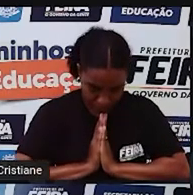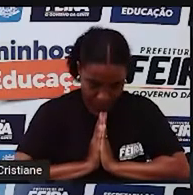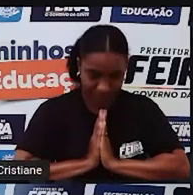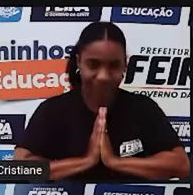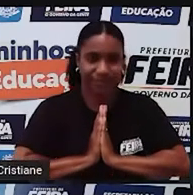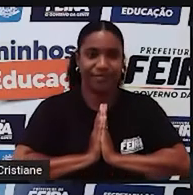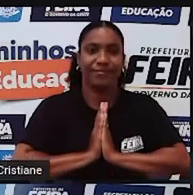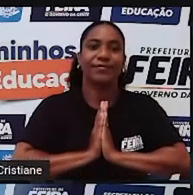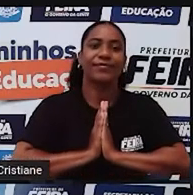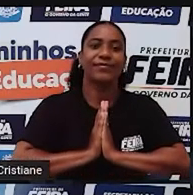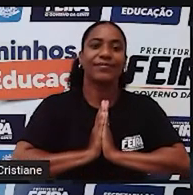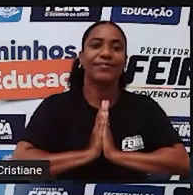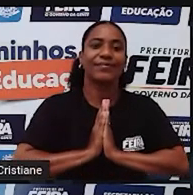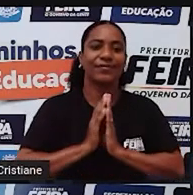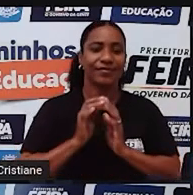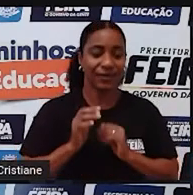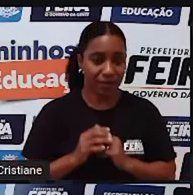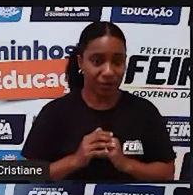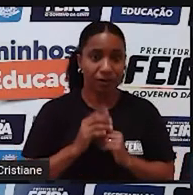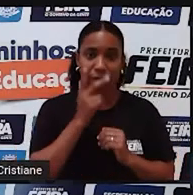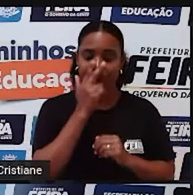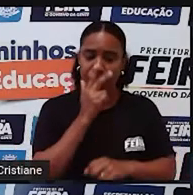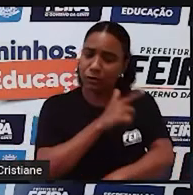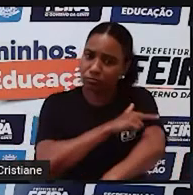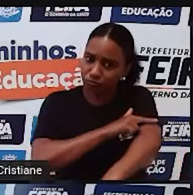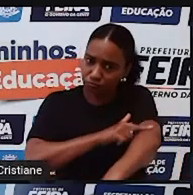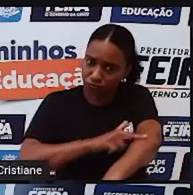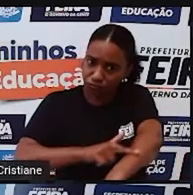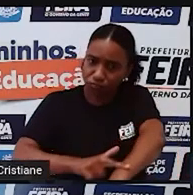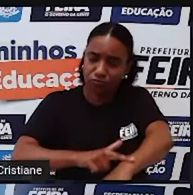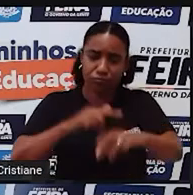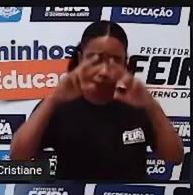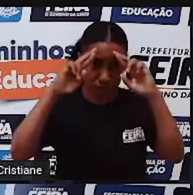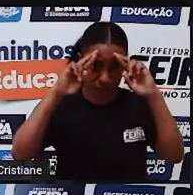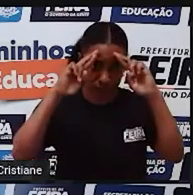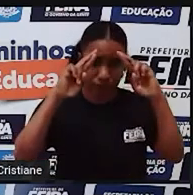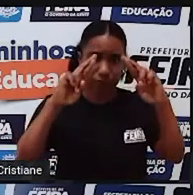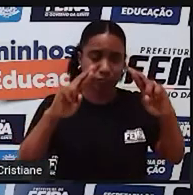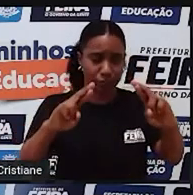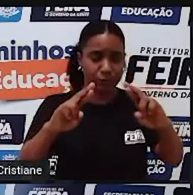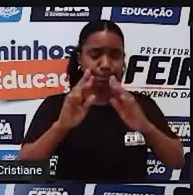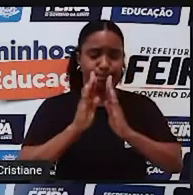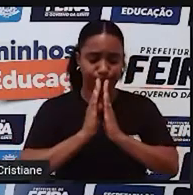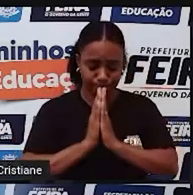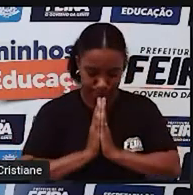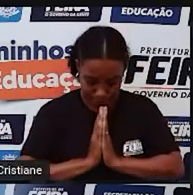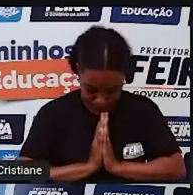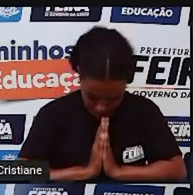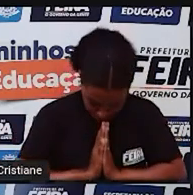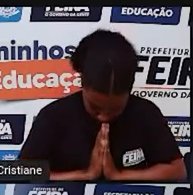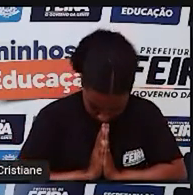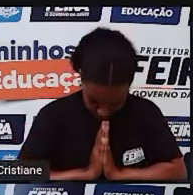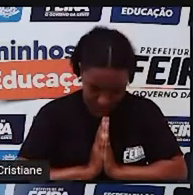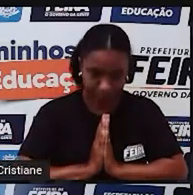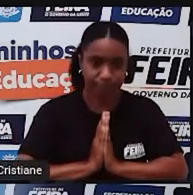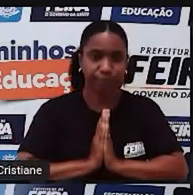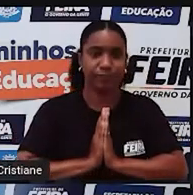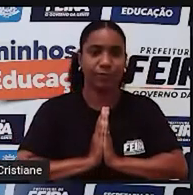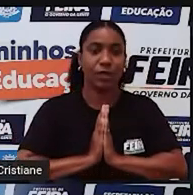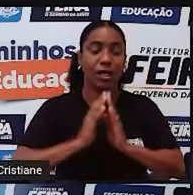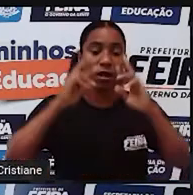curvo-me perante ti. E é um sinal de respeito ao próximo e à vida.